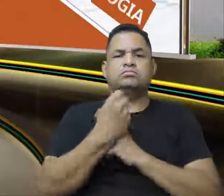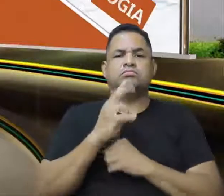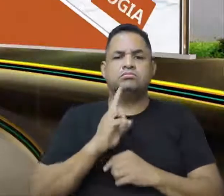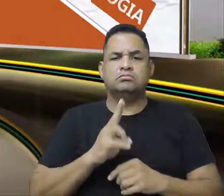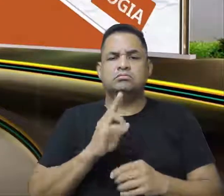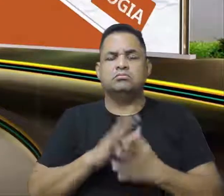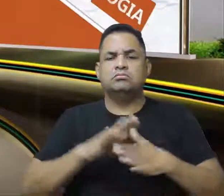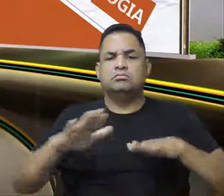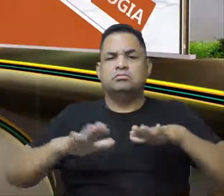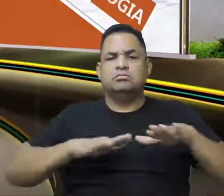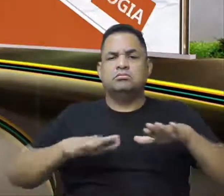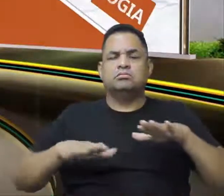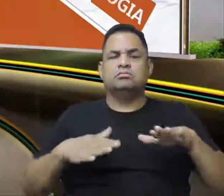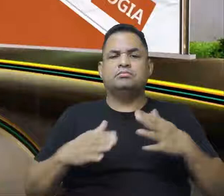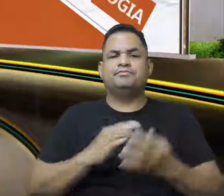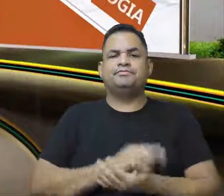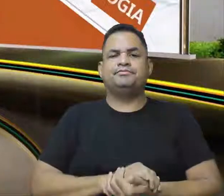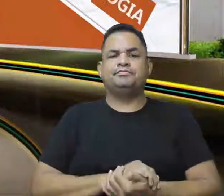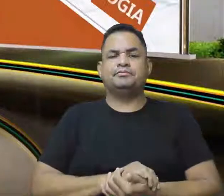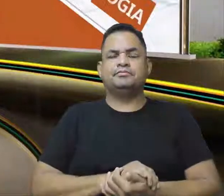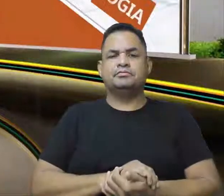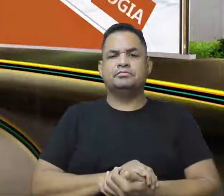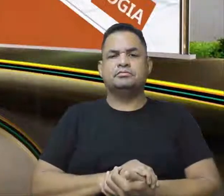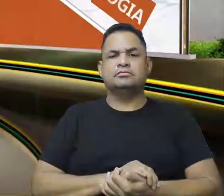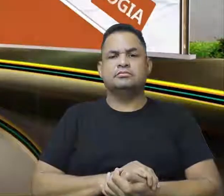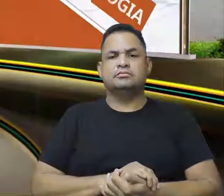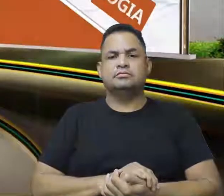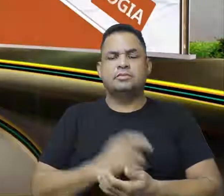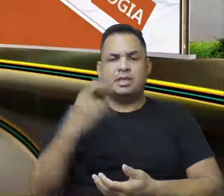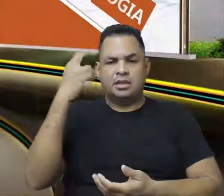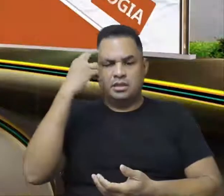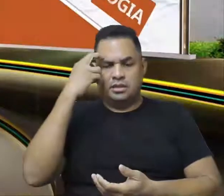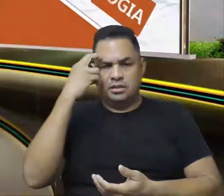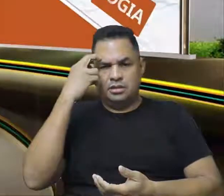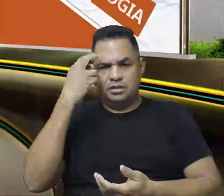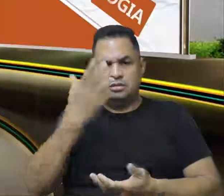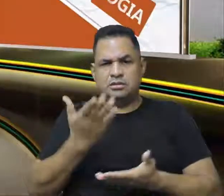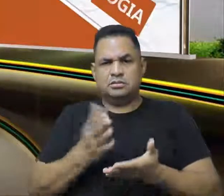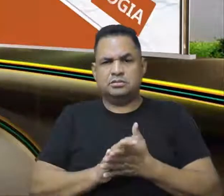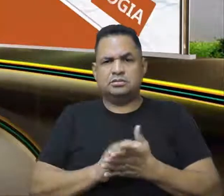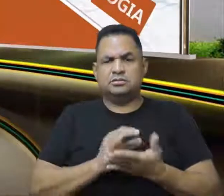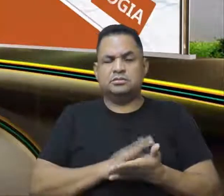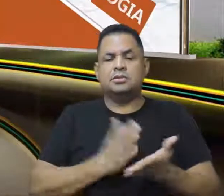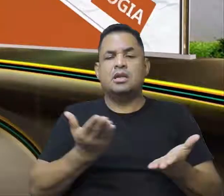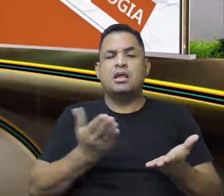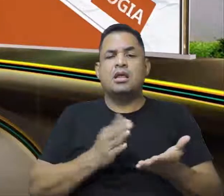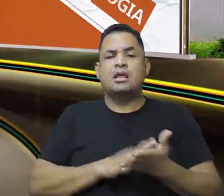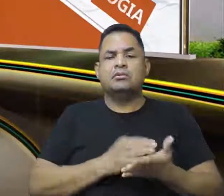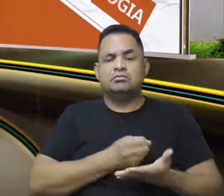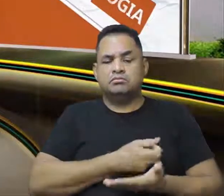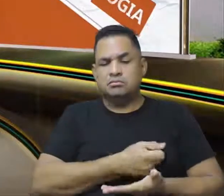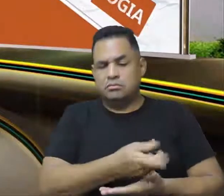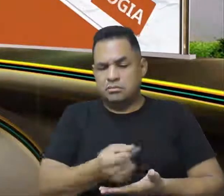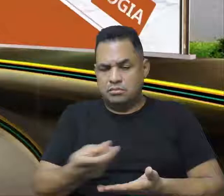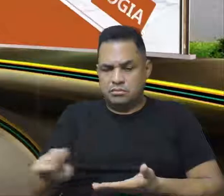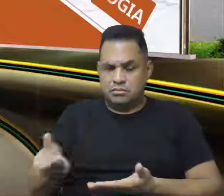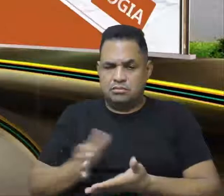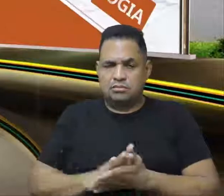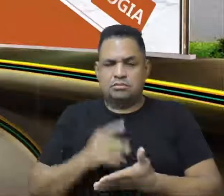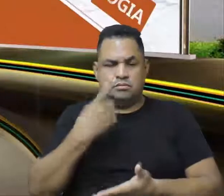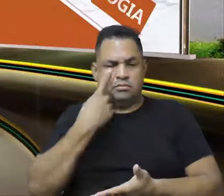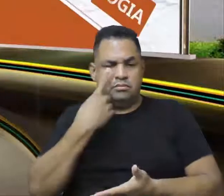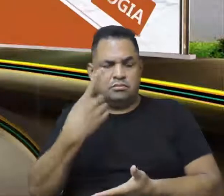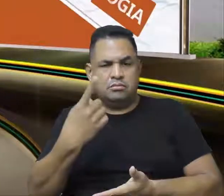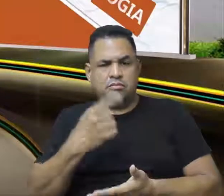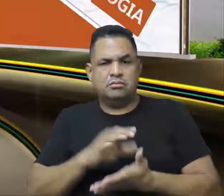em movimento, galera. E é isso, né? A cultura são essas cartas que a gente recebe aí. É esse olhar, é